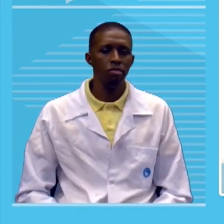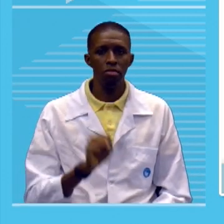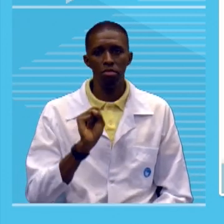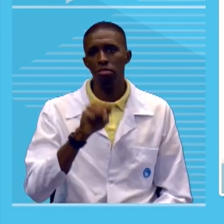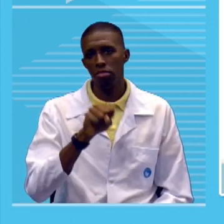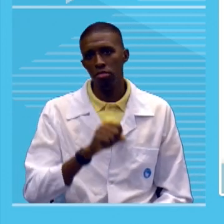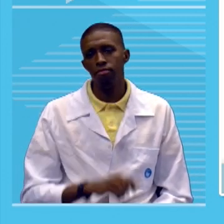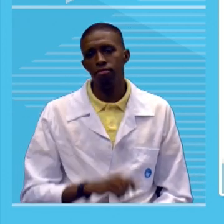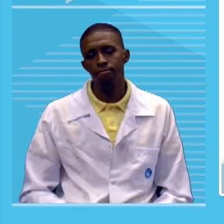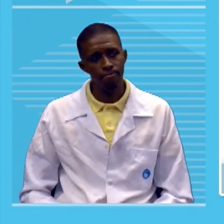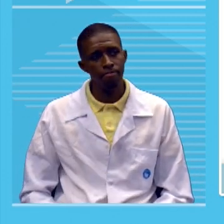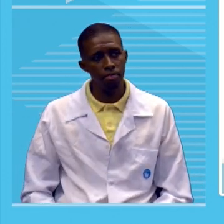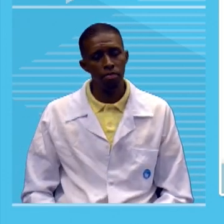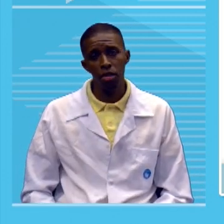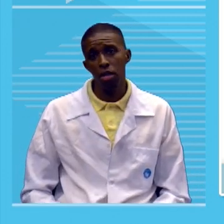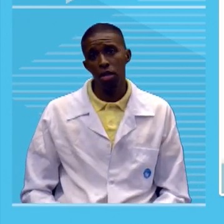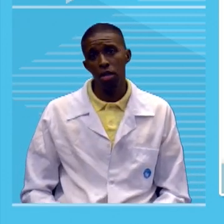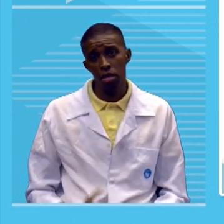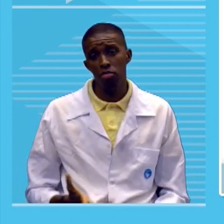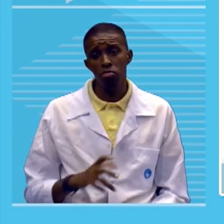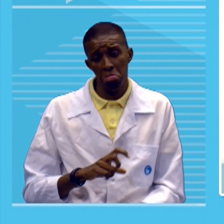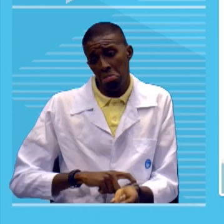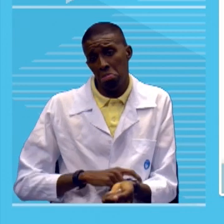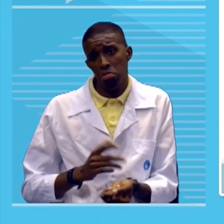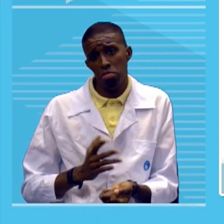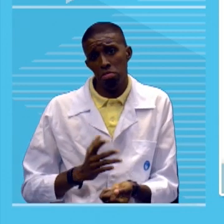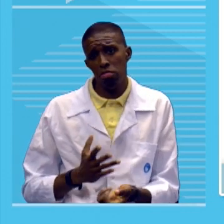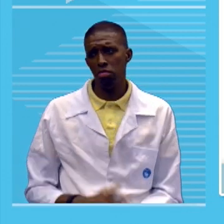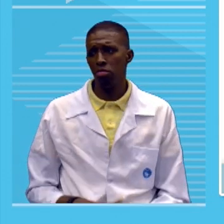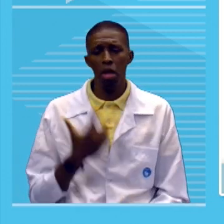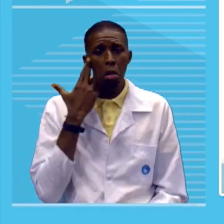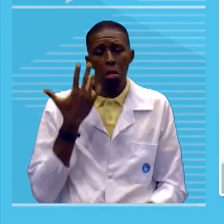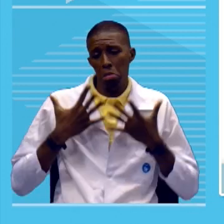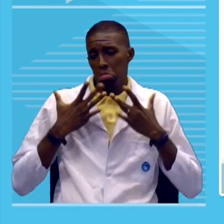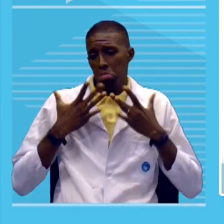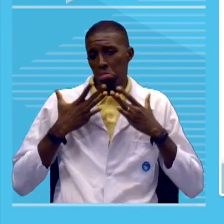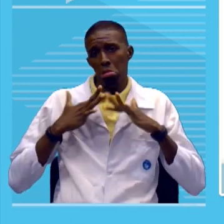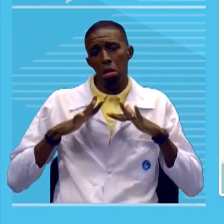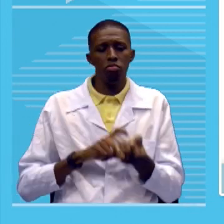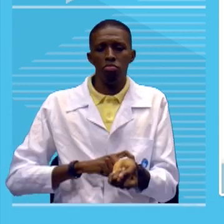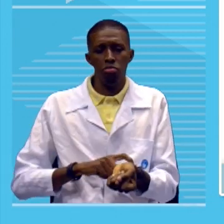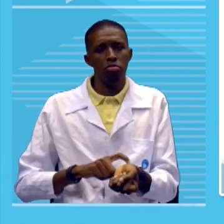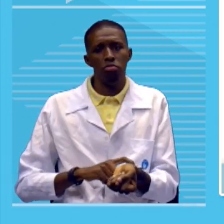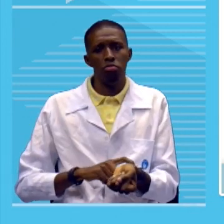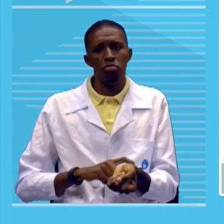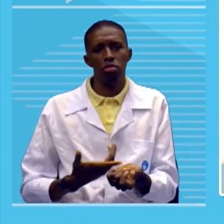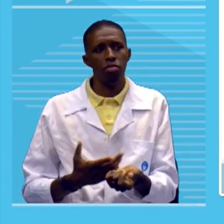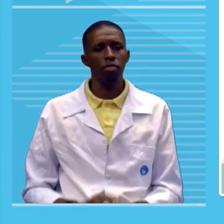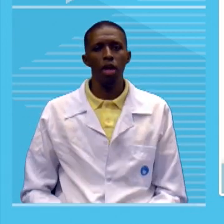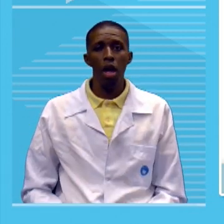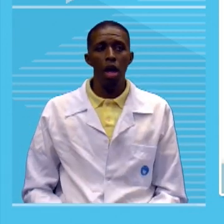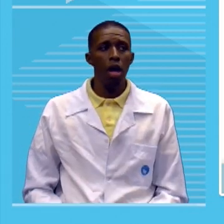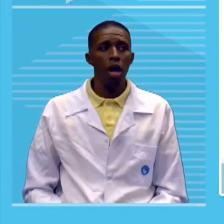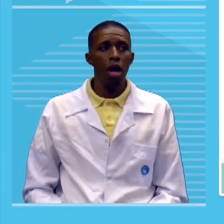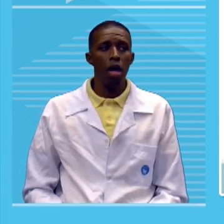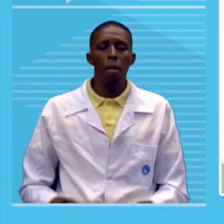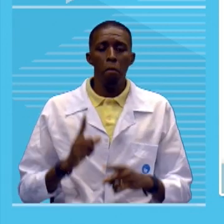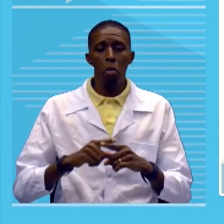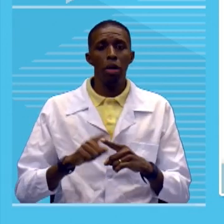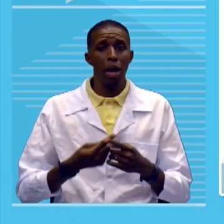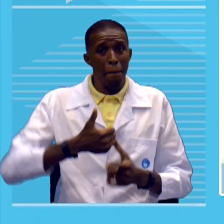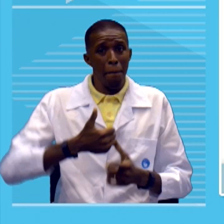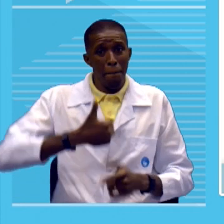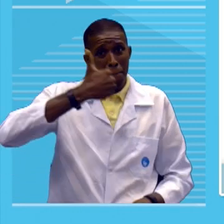dizendo aí que ela naturalmente é uma pessoa nervosa. Não é que ela esteja nervosa naquele momento, mas sempre